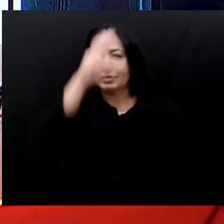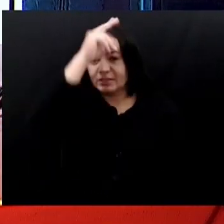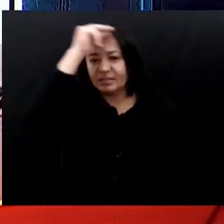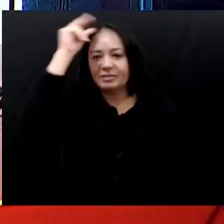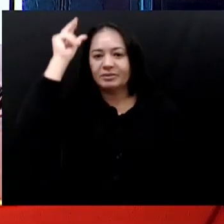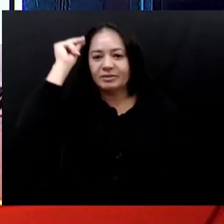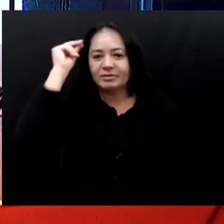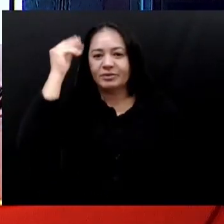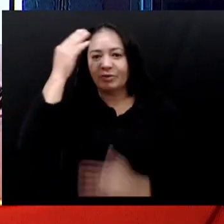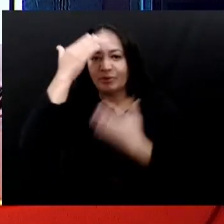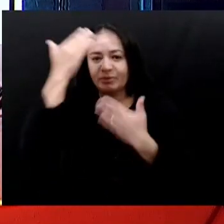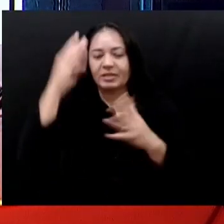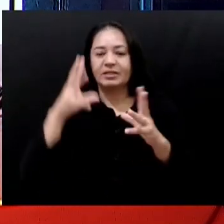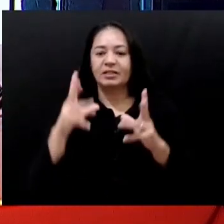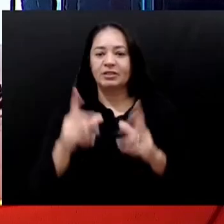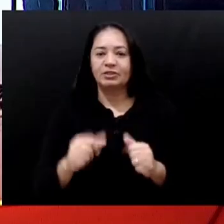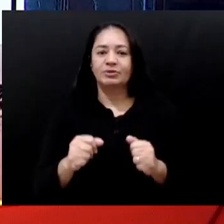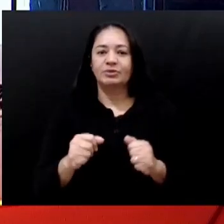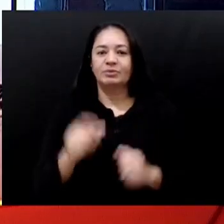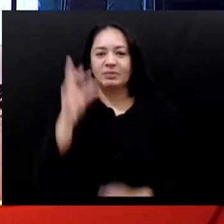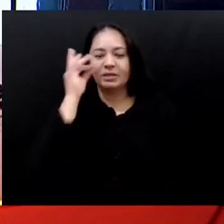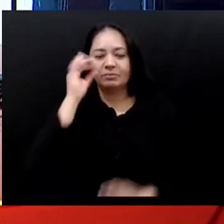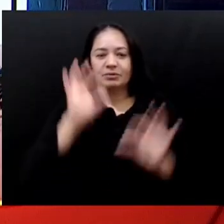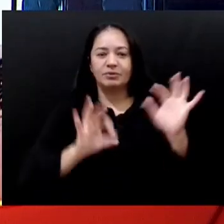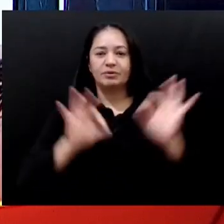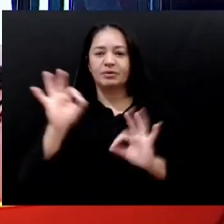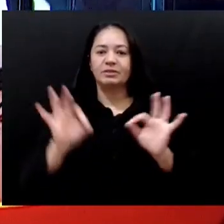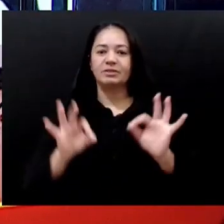pela presença e pela organização. Deus abençoe.